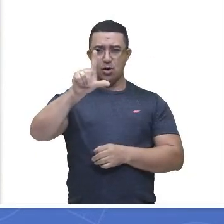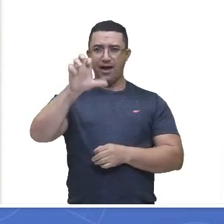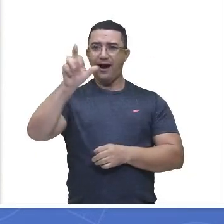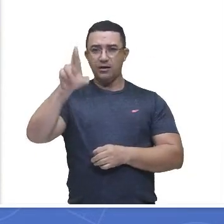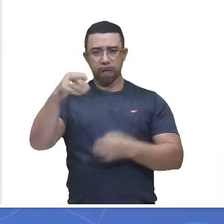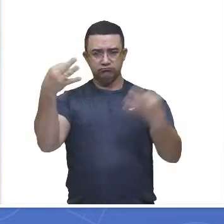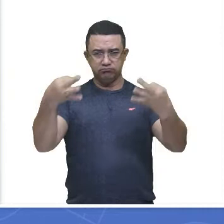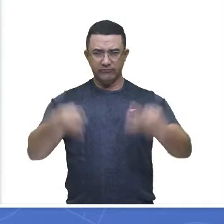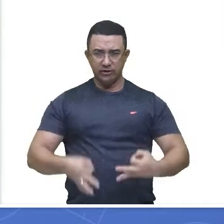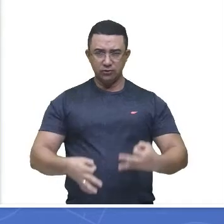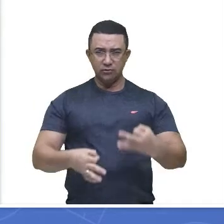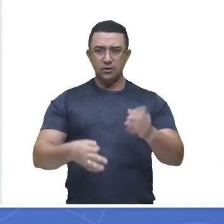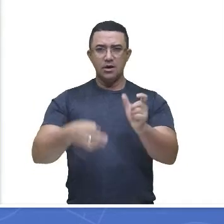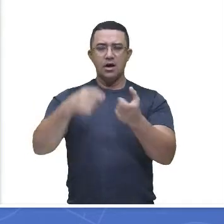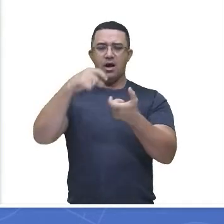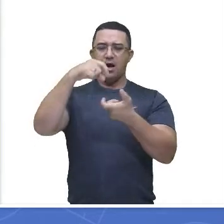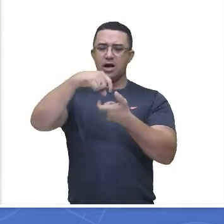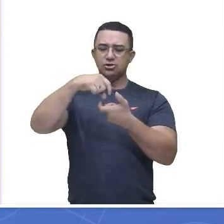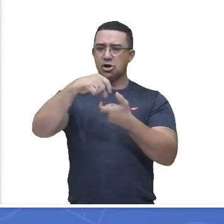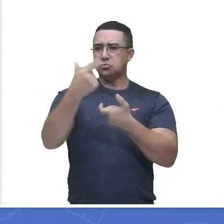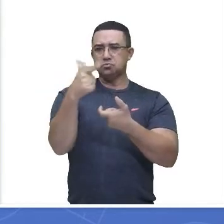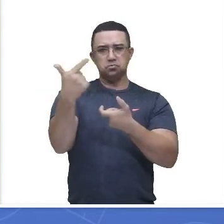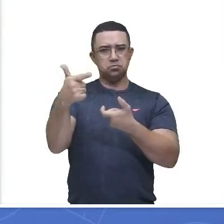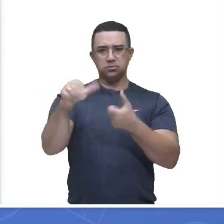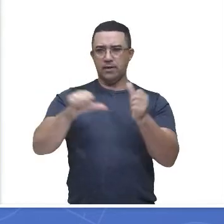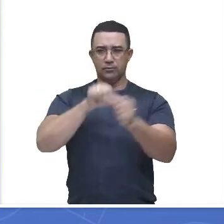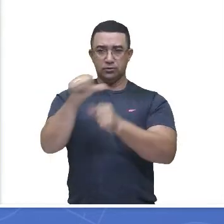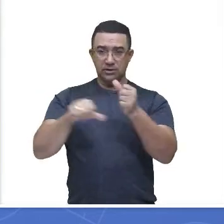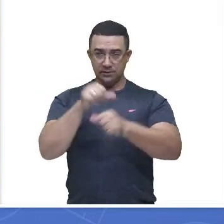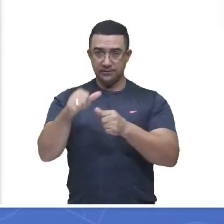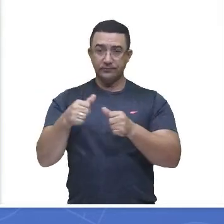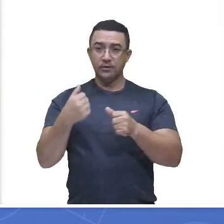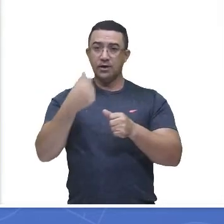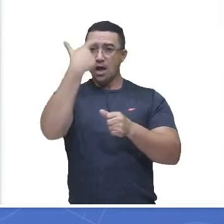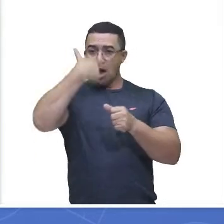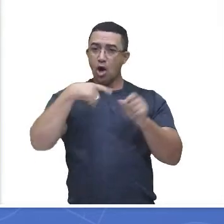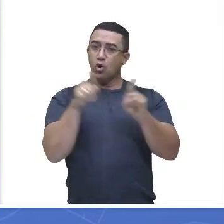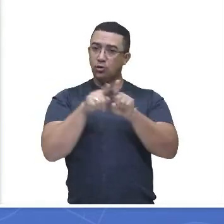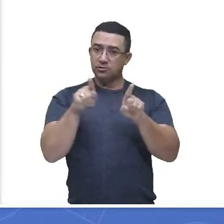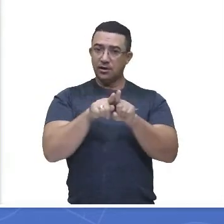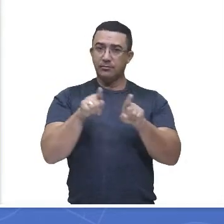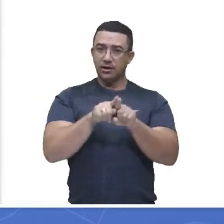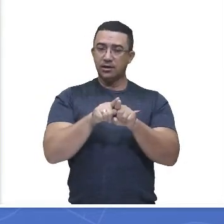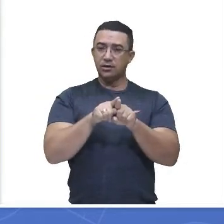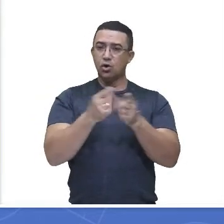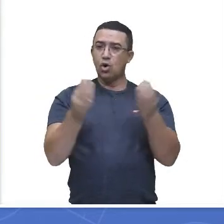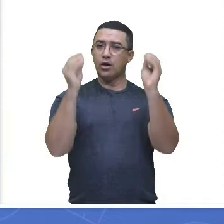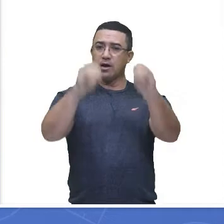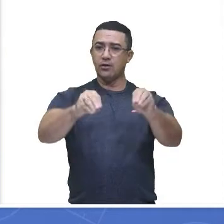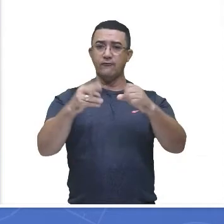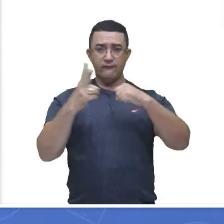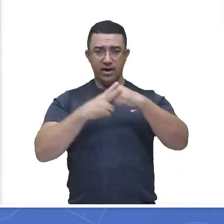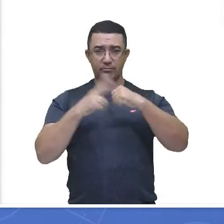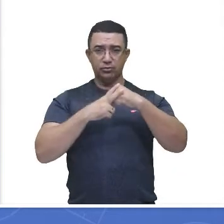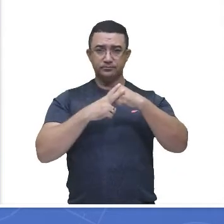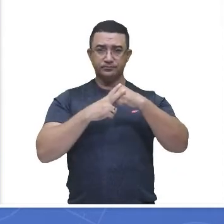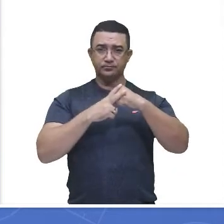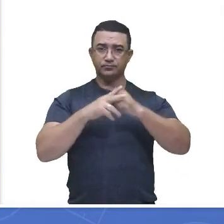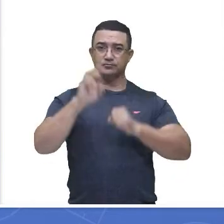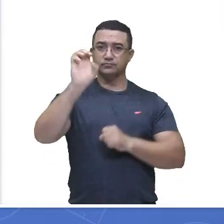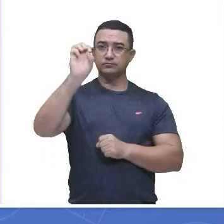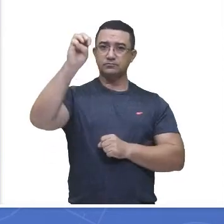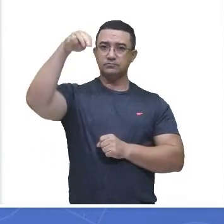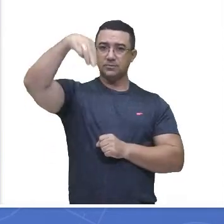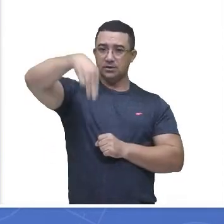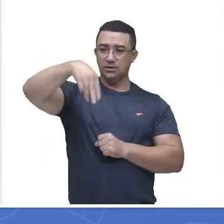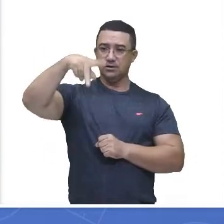alteração no seu radical, tudo bem? E eu selecionei para você aqui o verbo empenhar-se. Nossa,